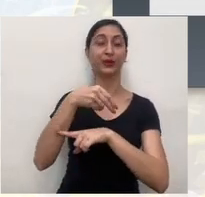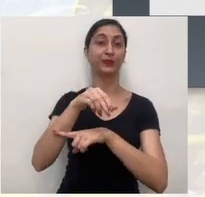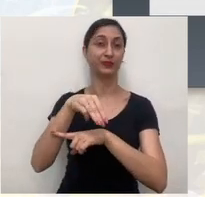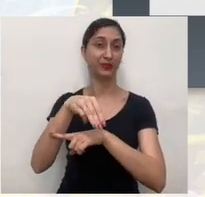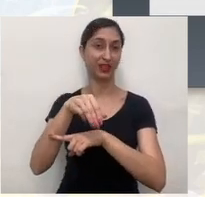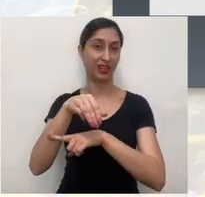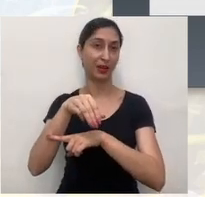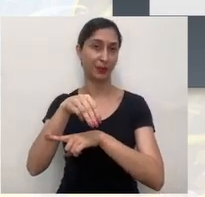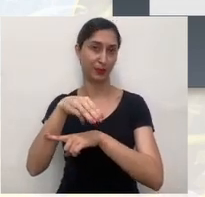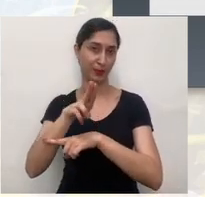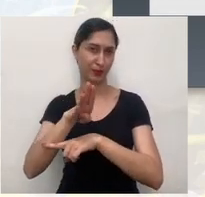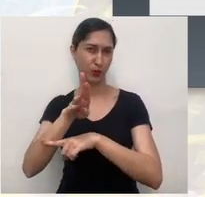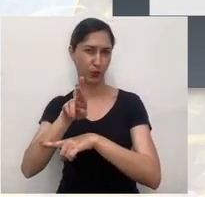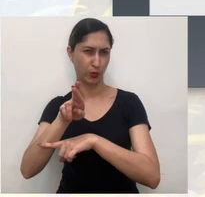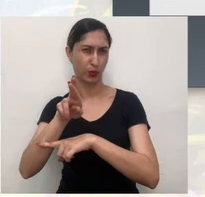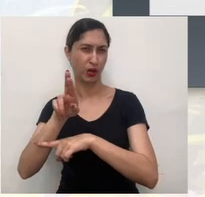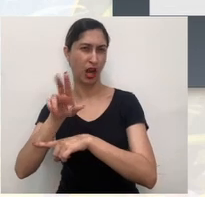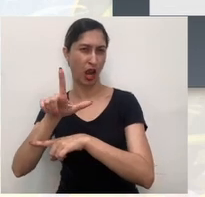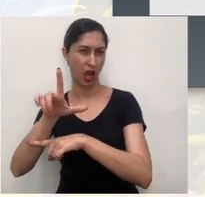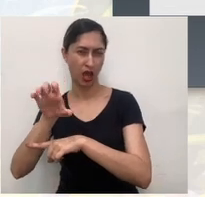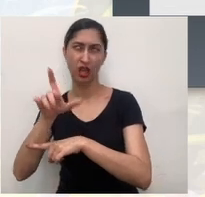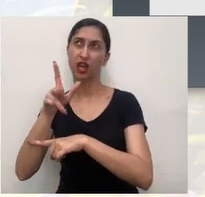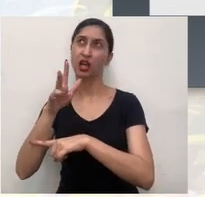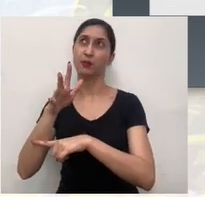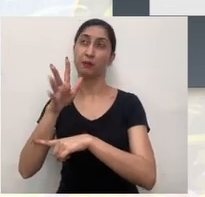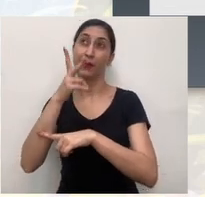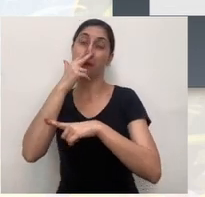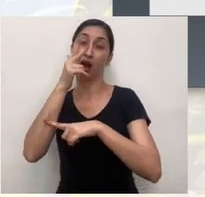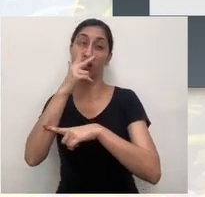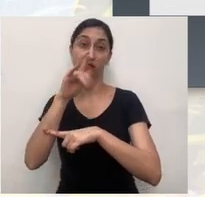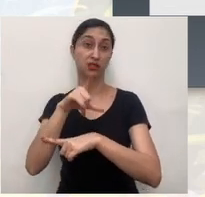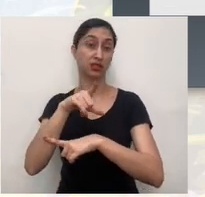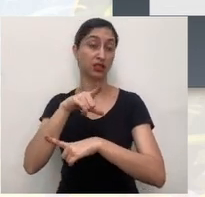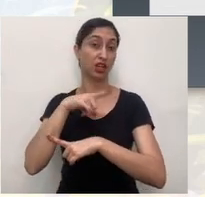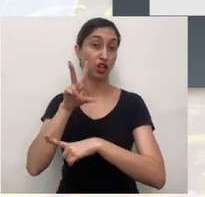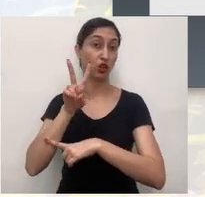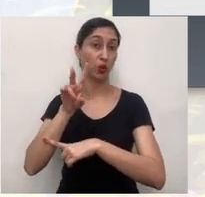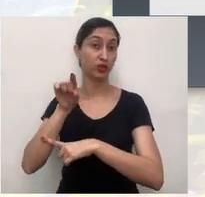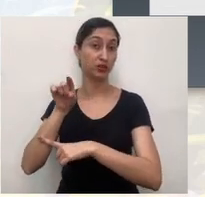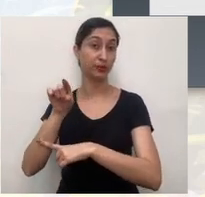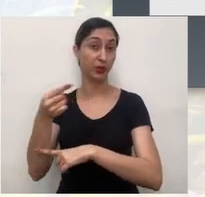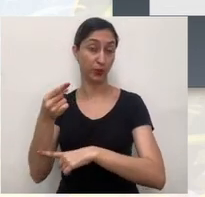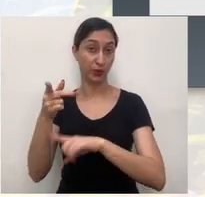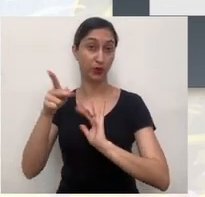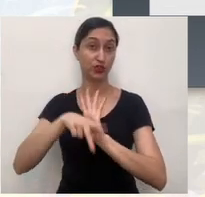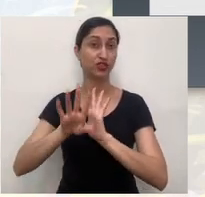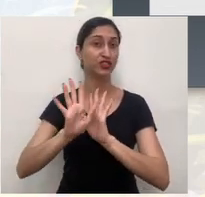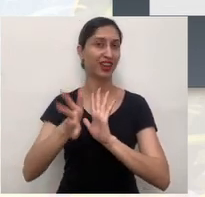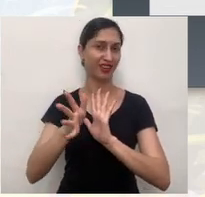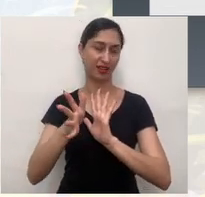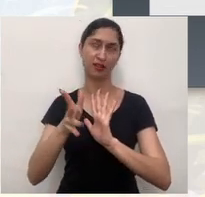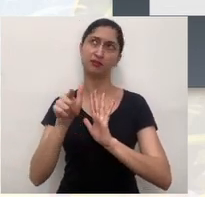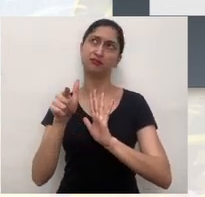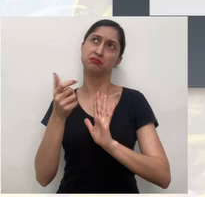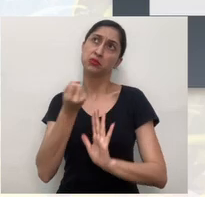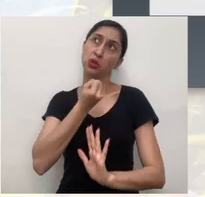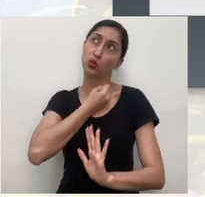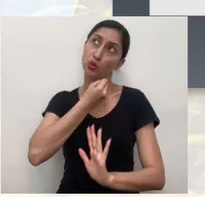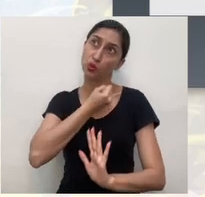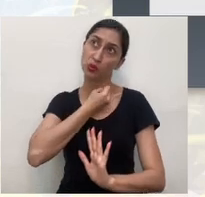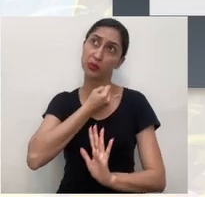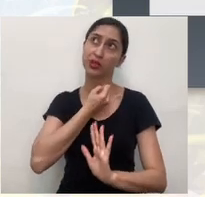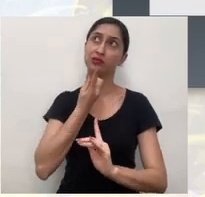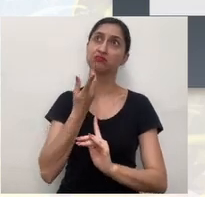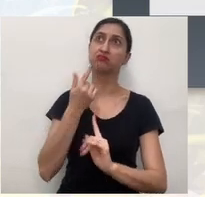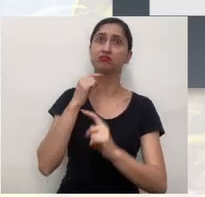tenha mais de 2.000 projetos feitos. Embora esse número seja discutível, de qualquer maneira, é uma obra